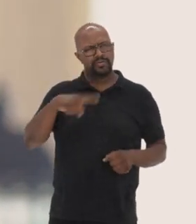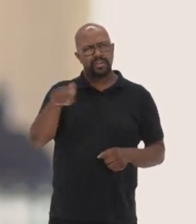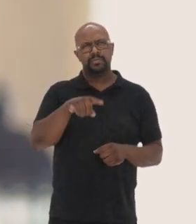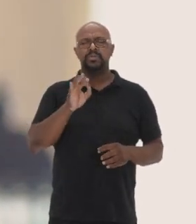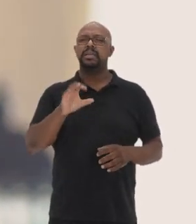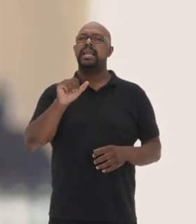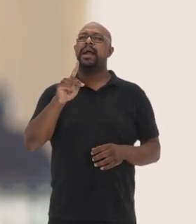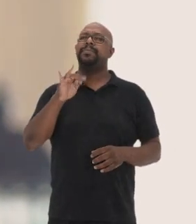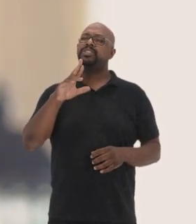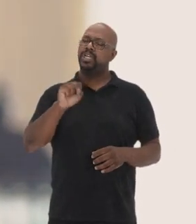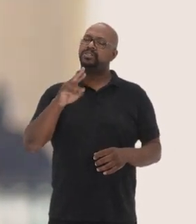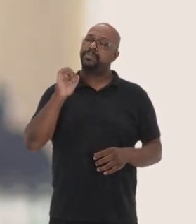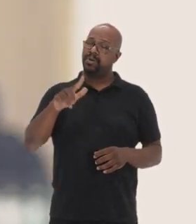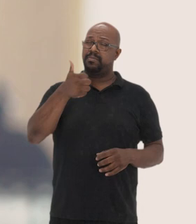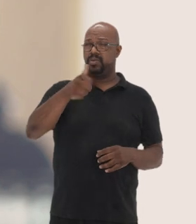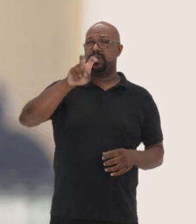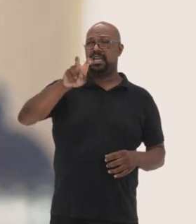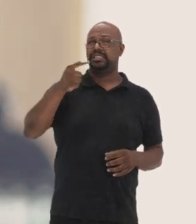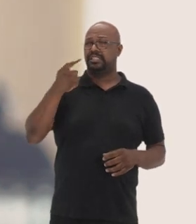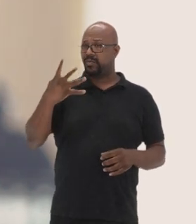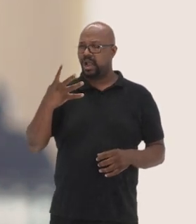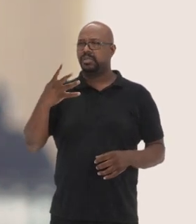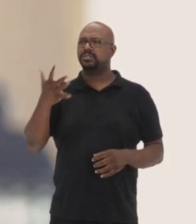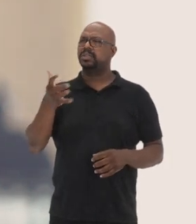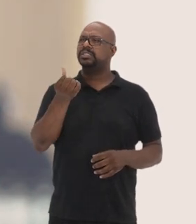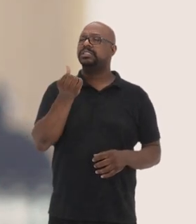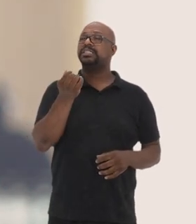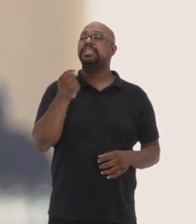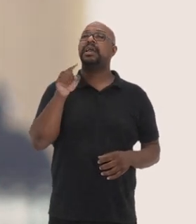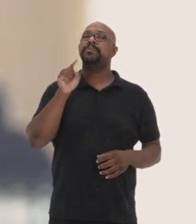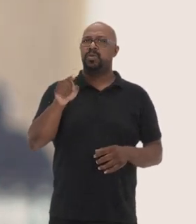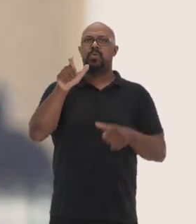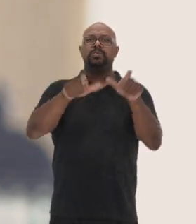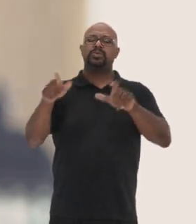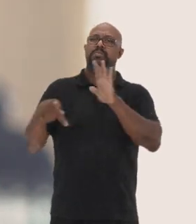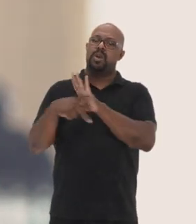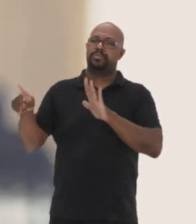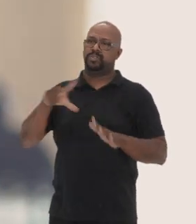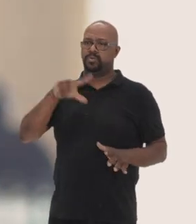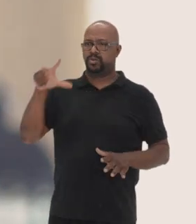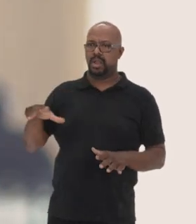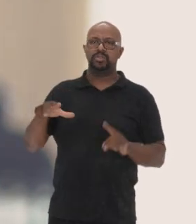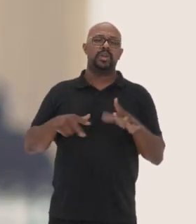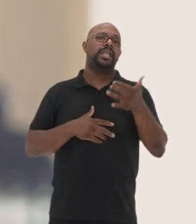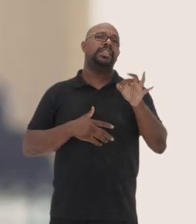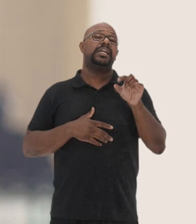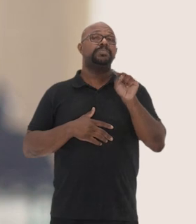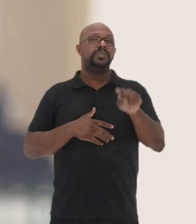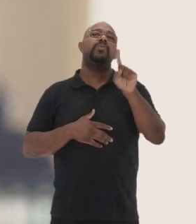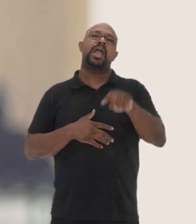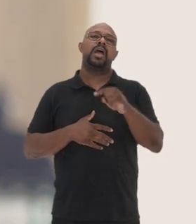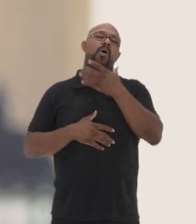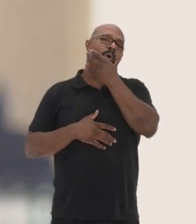Capistrano de Abel em 1584 havia cerca de 60 mil habitantes na colônia e somente 10.000 era homens